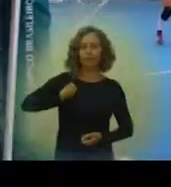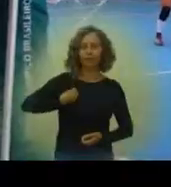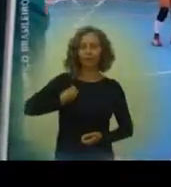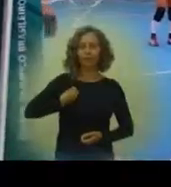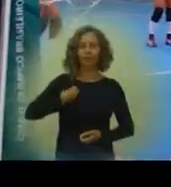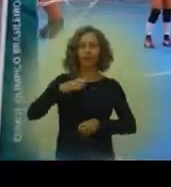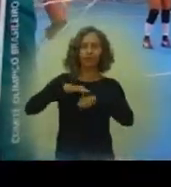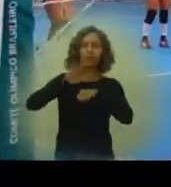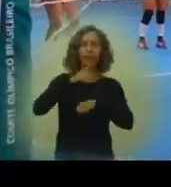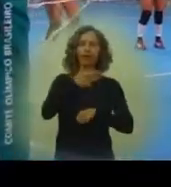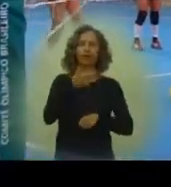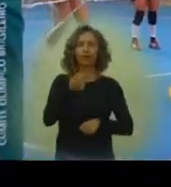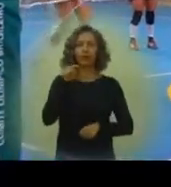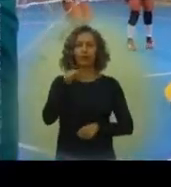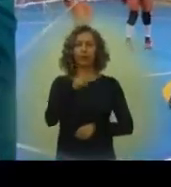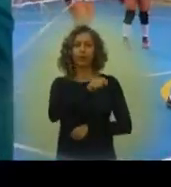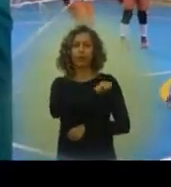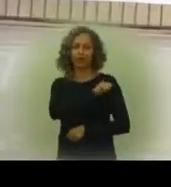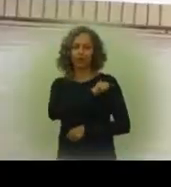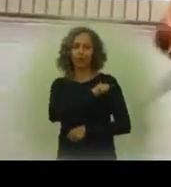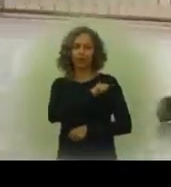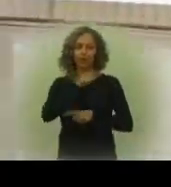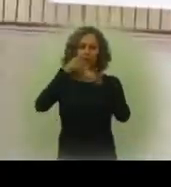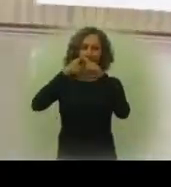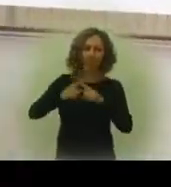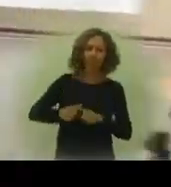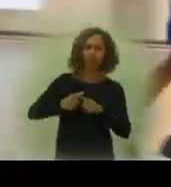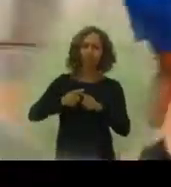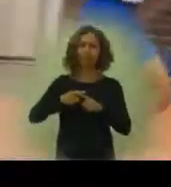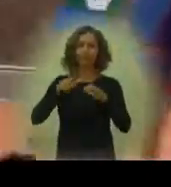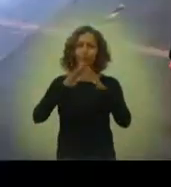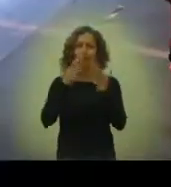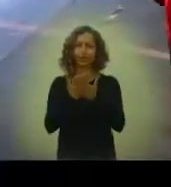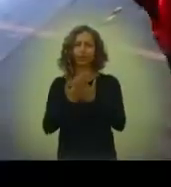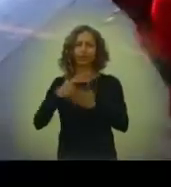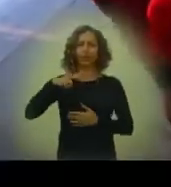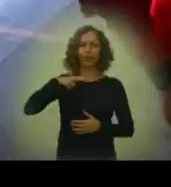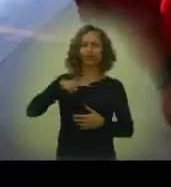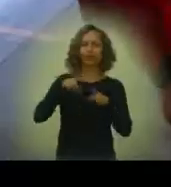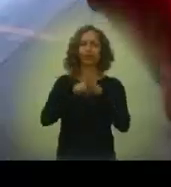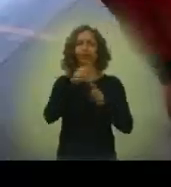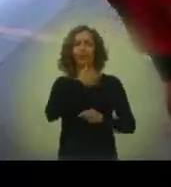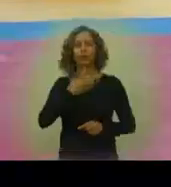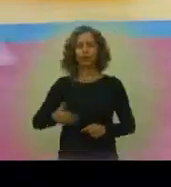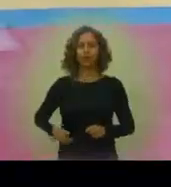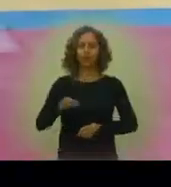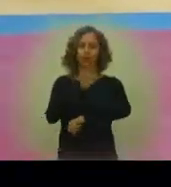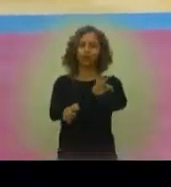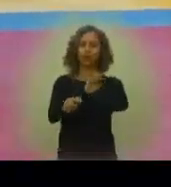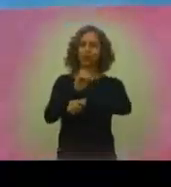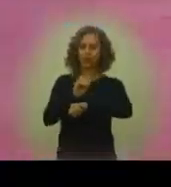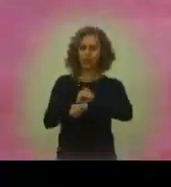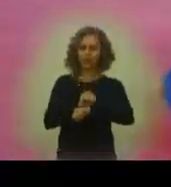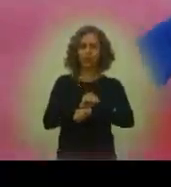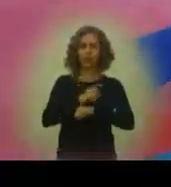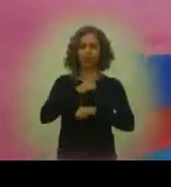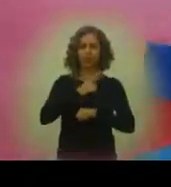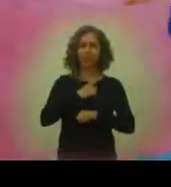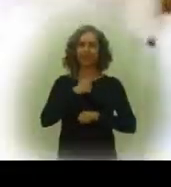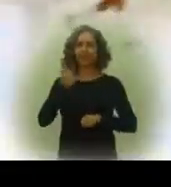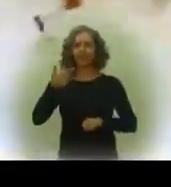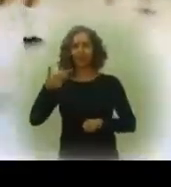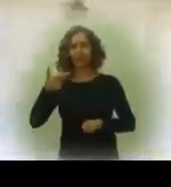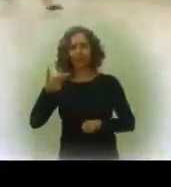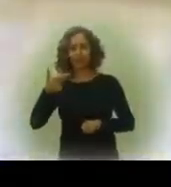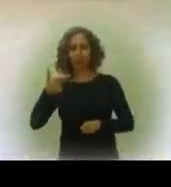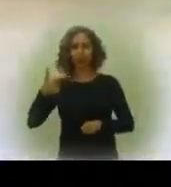Participação estimada de mais de 20 mil alunos atletas de escolas públicas e particulares do estado, nas categorias